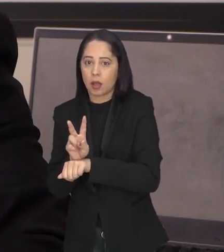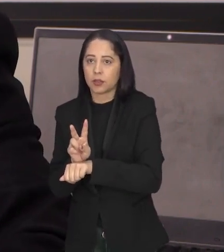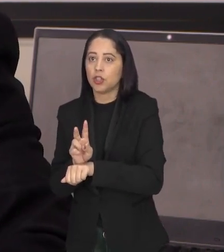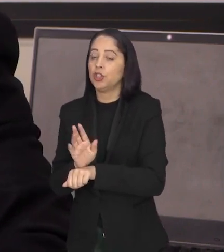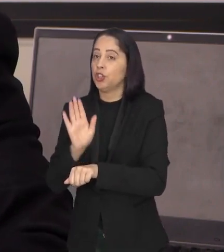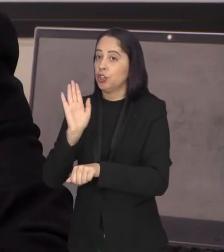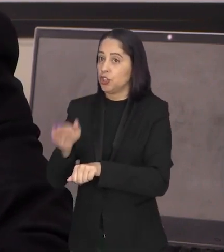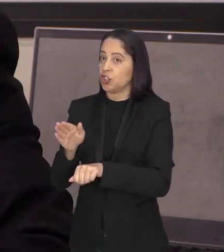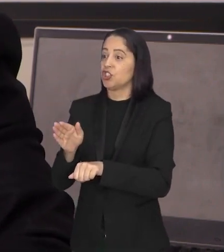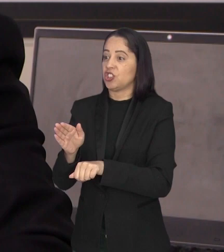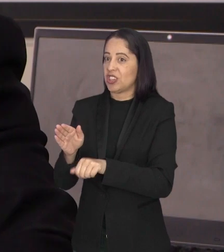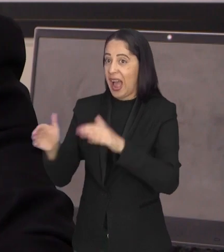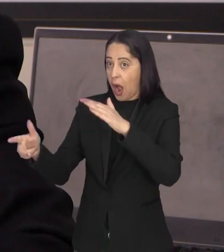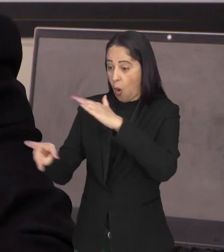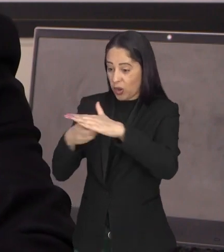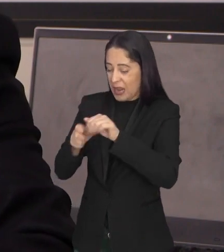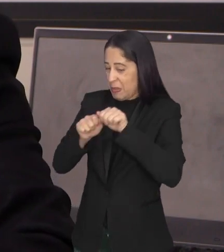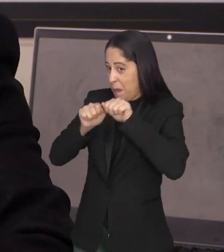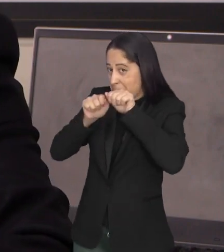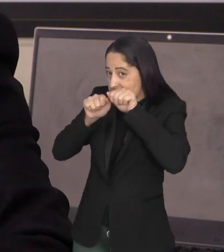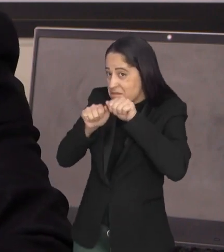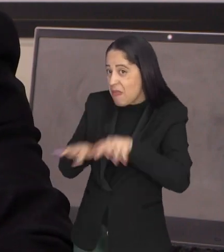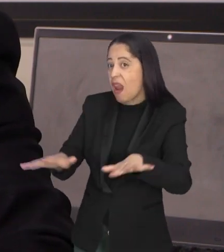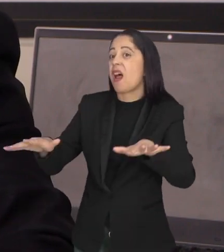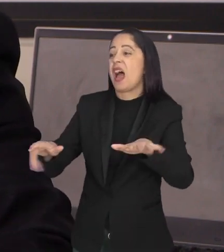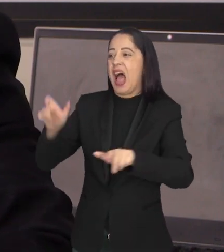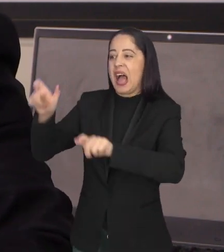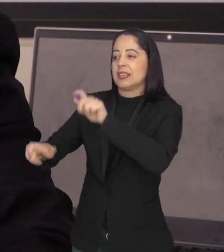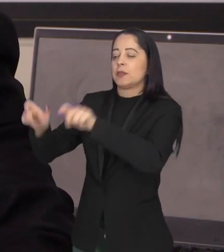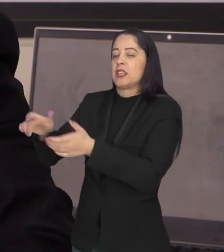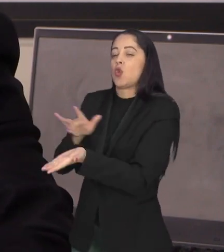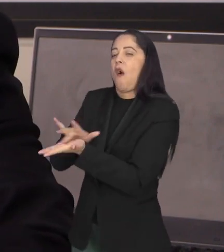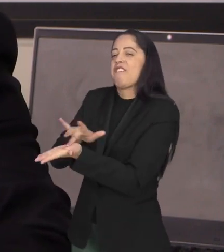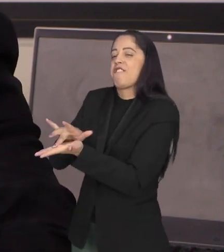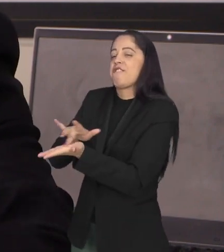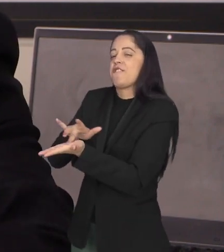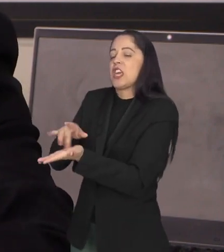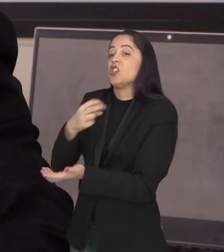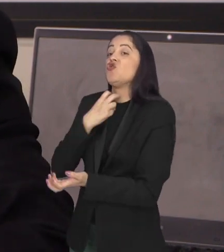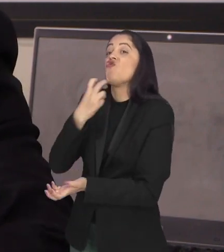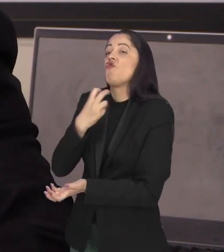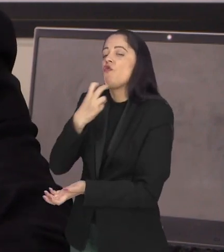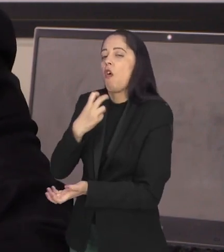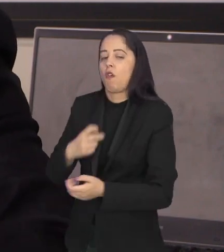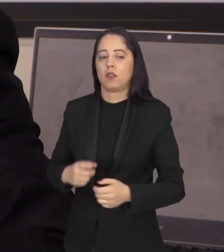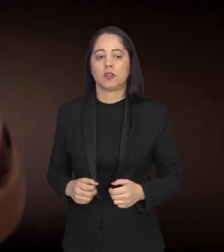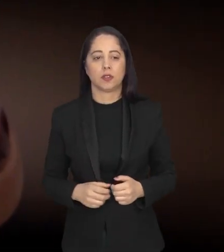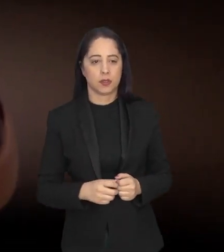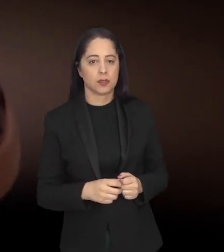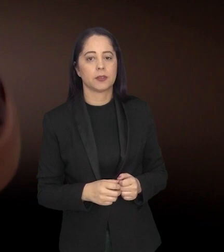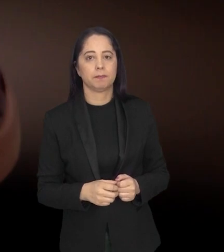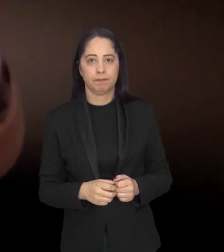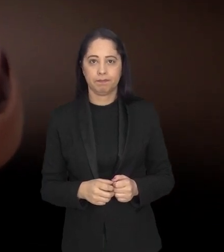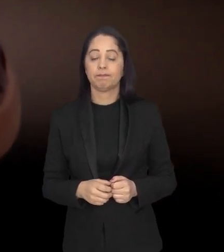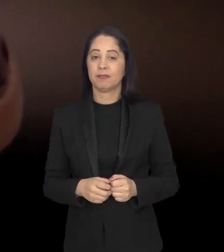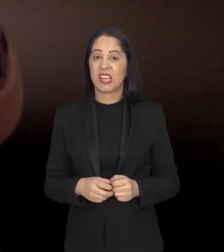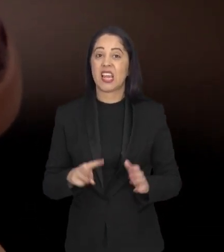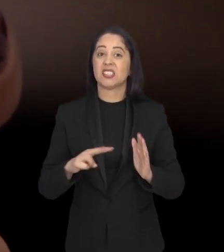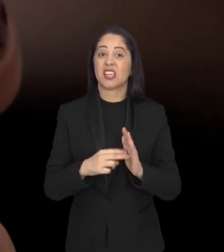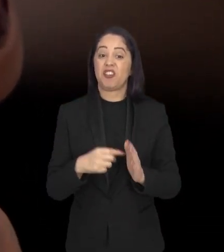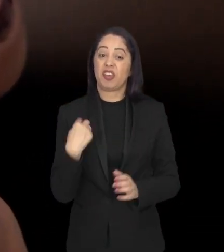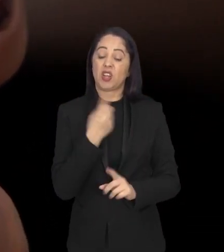Então, isso aí está já começando a se alastrar, então, as pessoas simulando o áudio da pessoa. O que nos